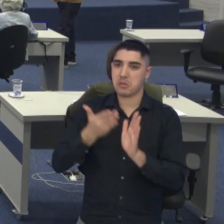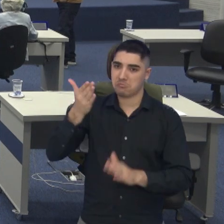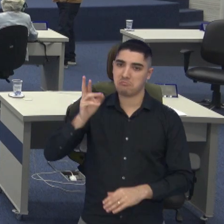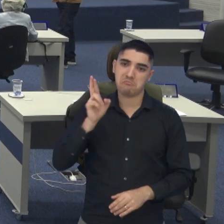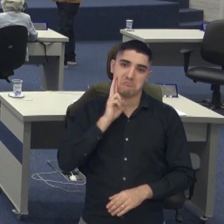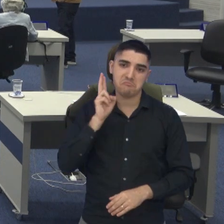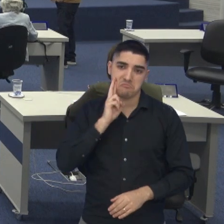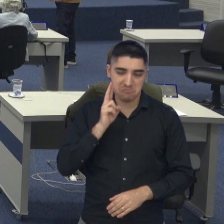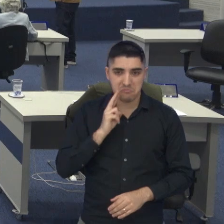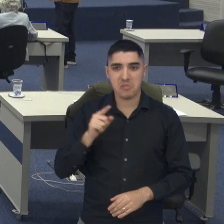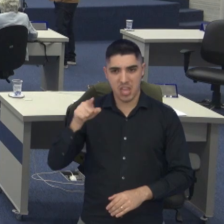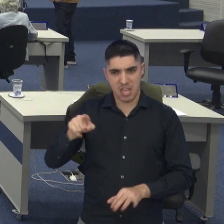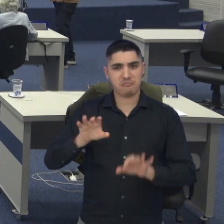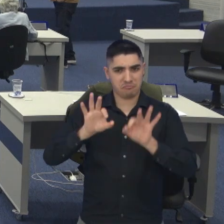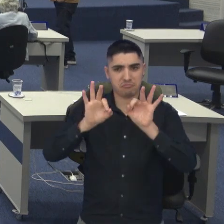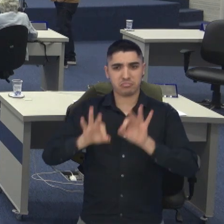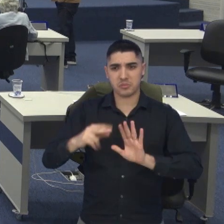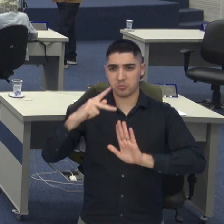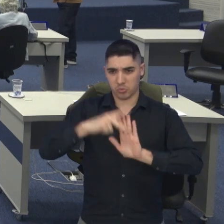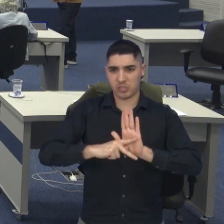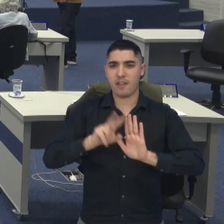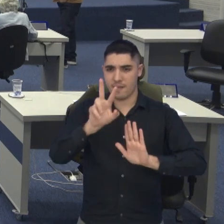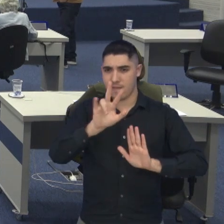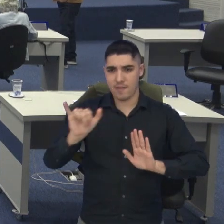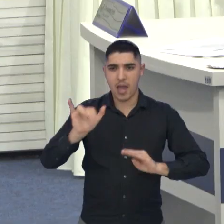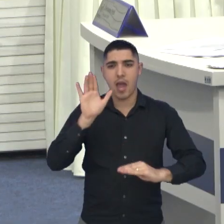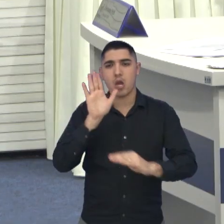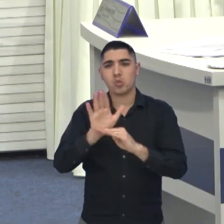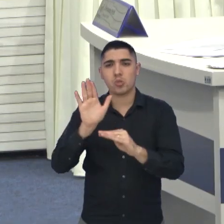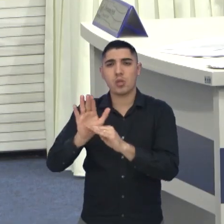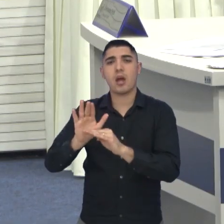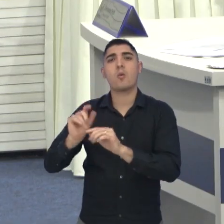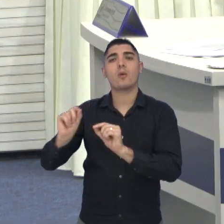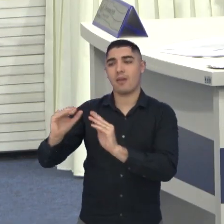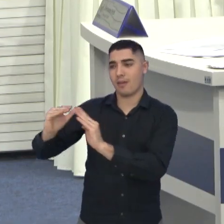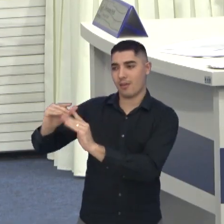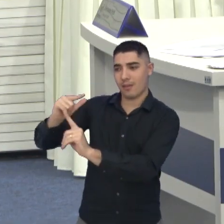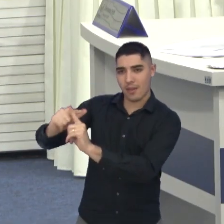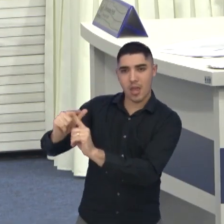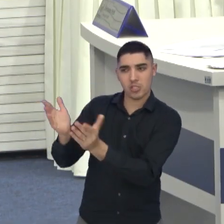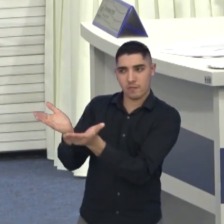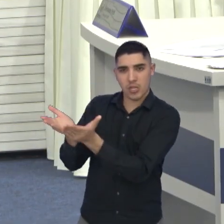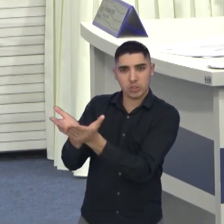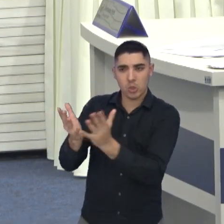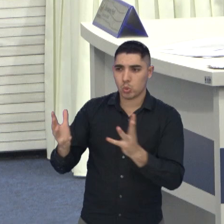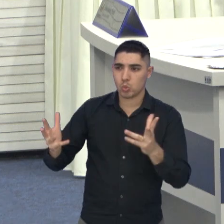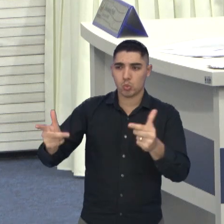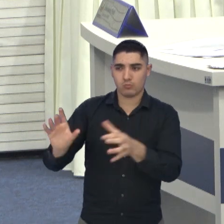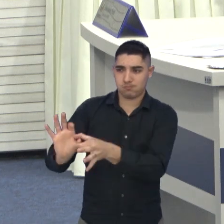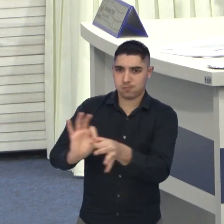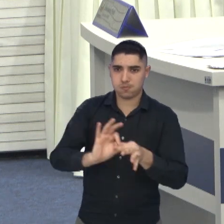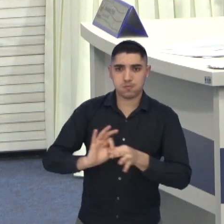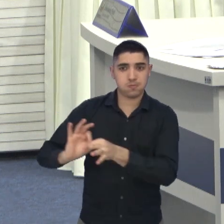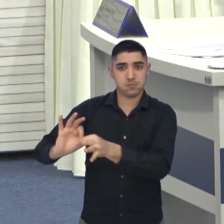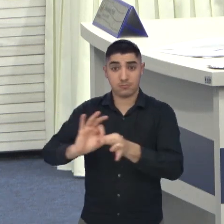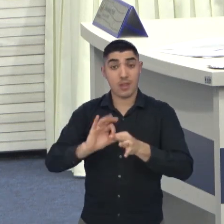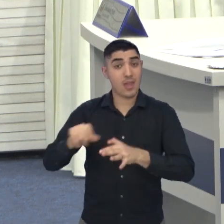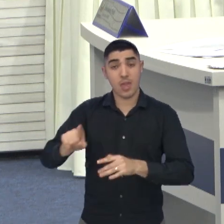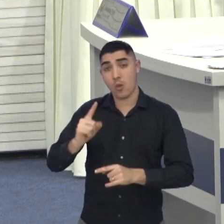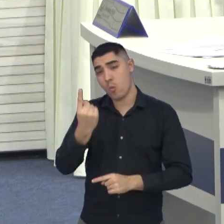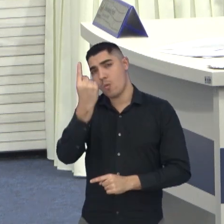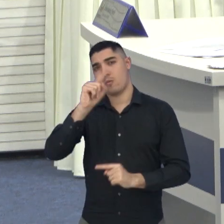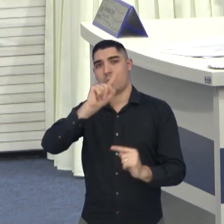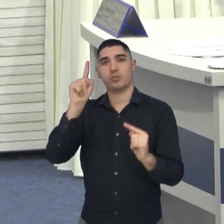que com certeza vai contribuir muito também para a comunhão das igrejas evangélicas, que pregam um só objetivo, uma